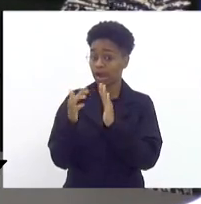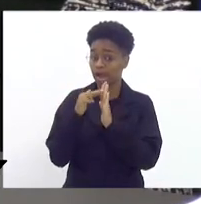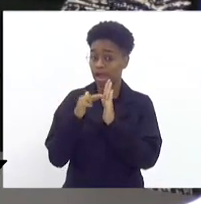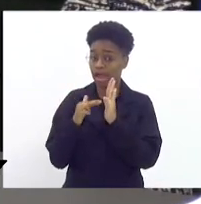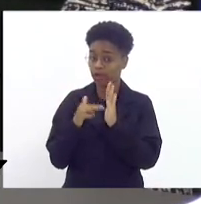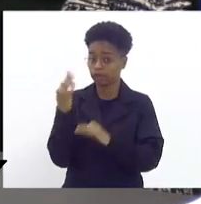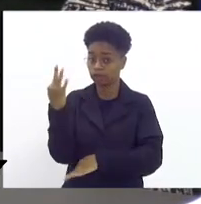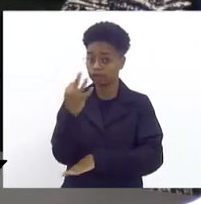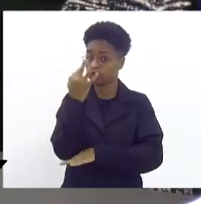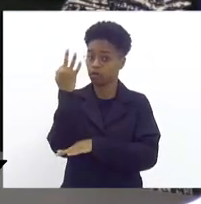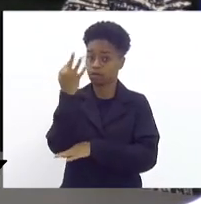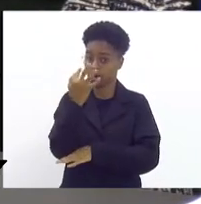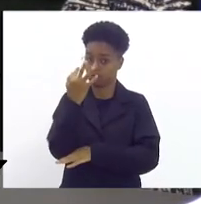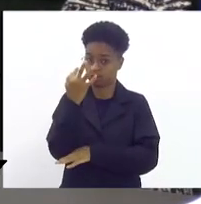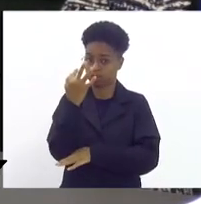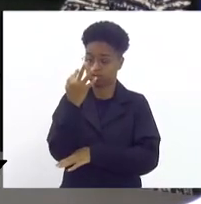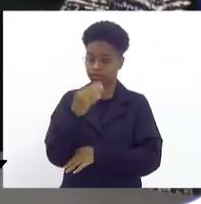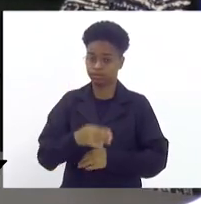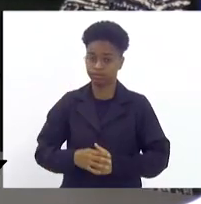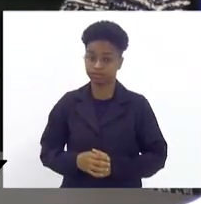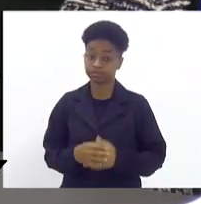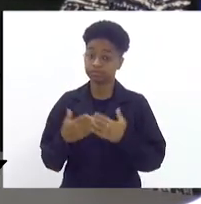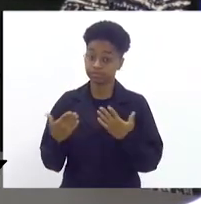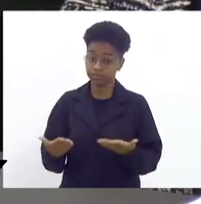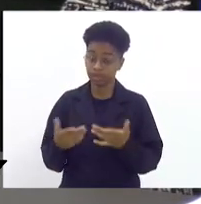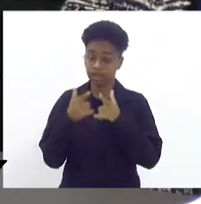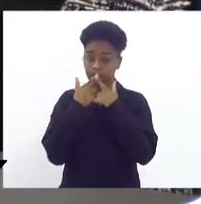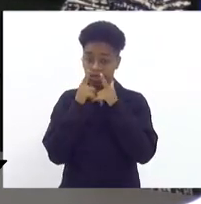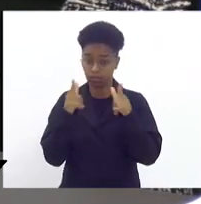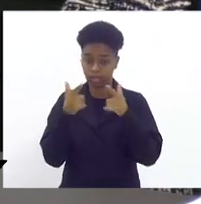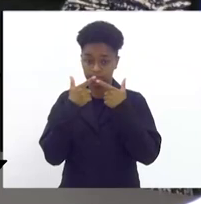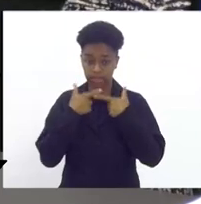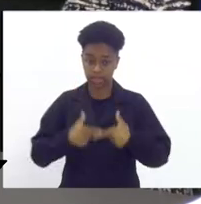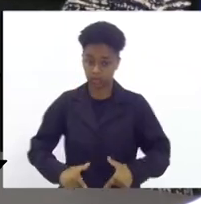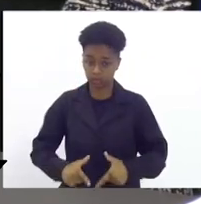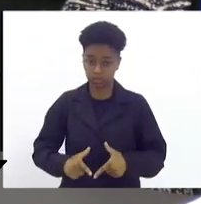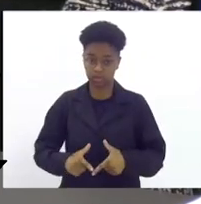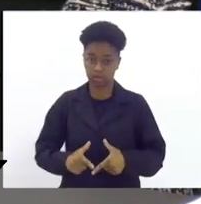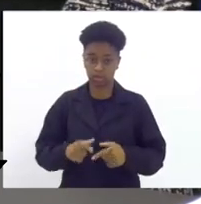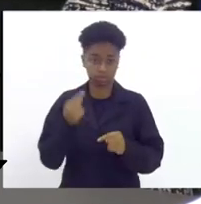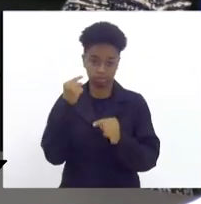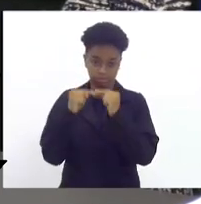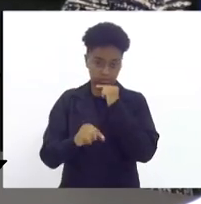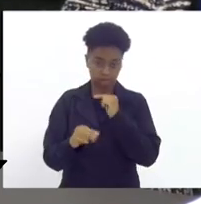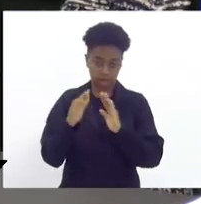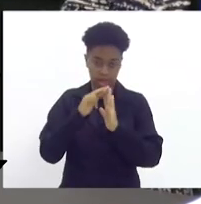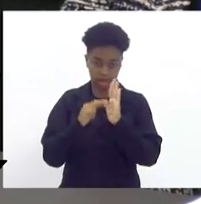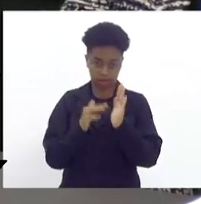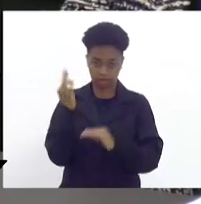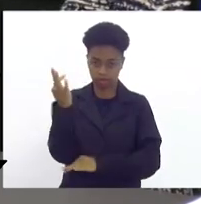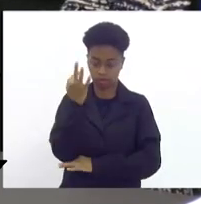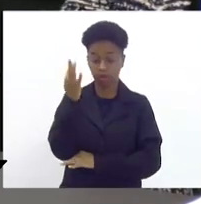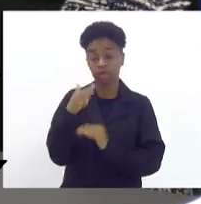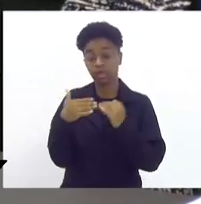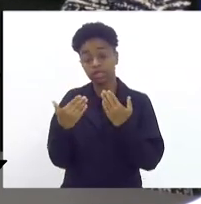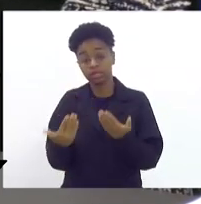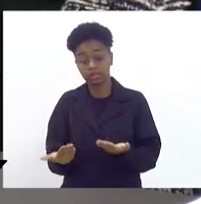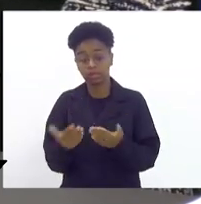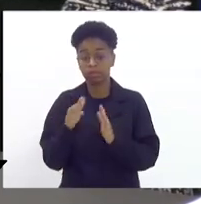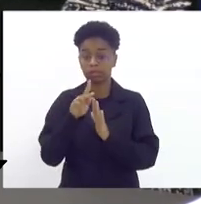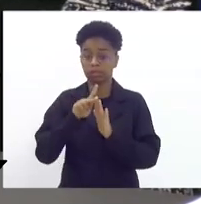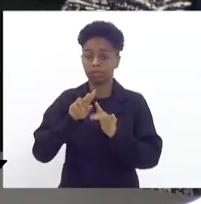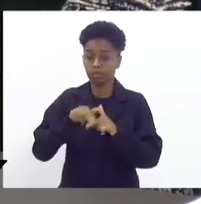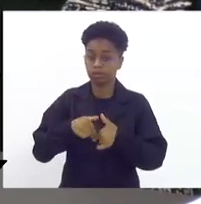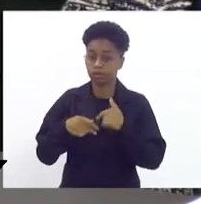culta vigente. Então, a linguagem neutra, ela não faz parte da norma culta. Por isso, esse projeto,